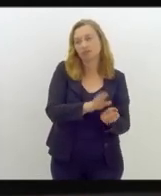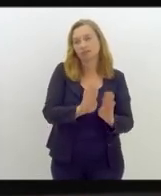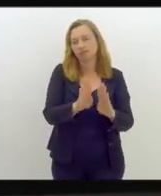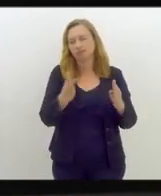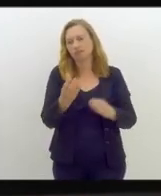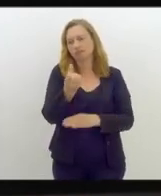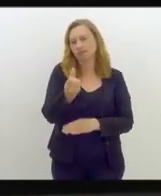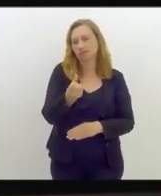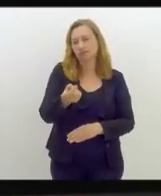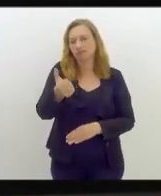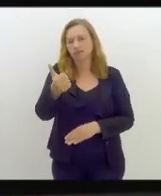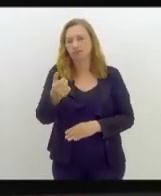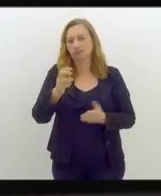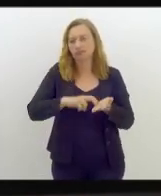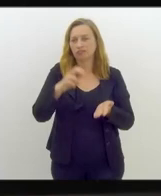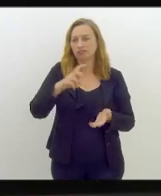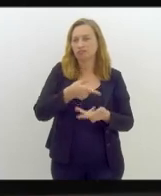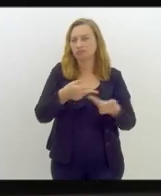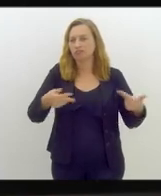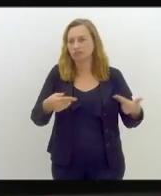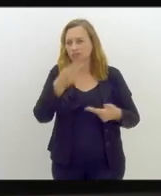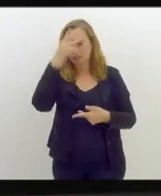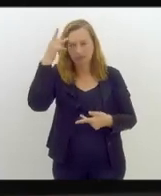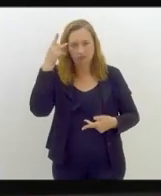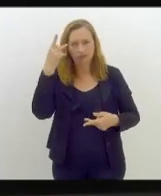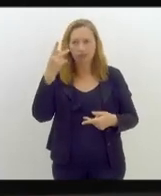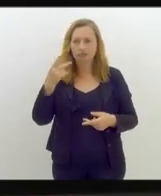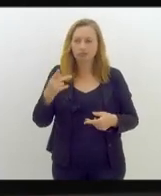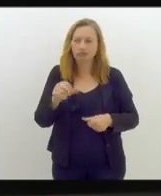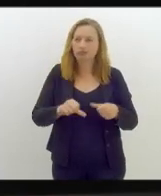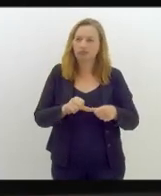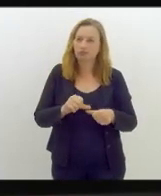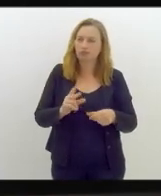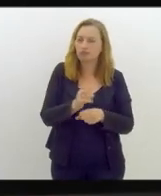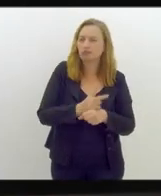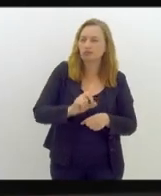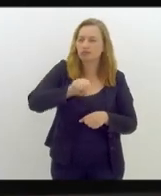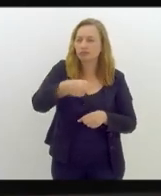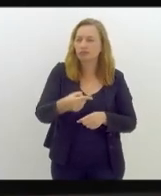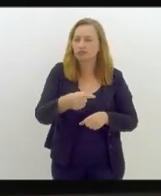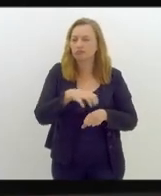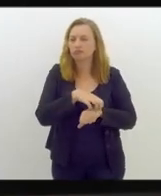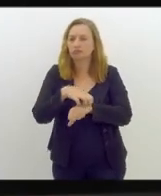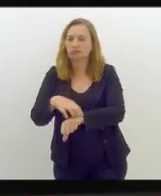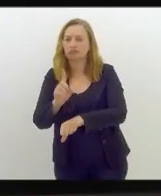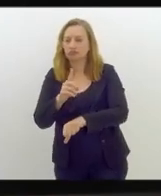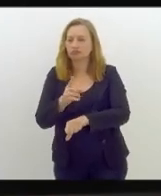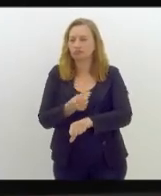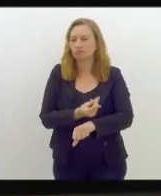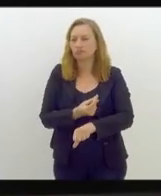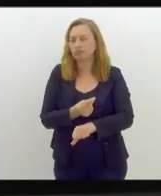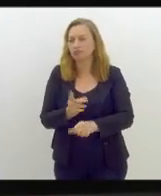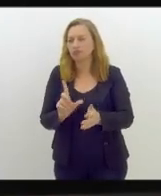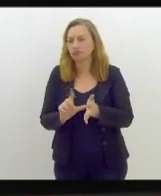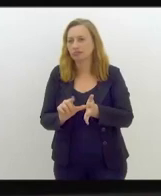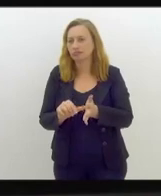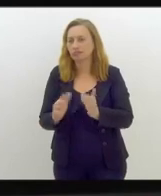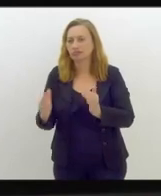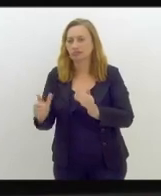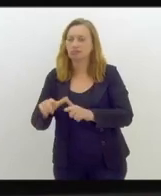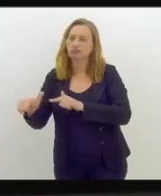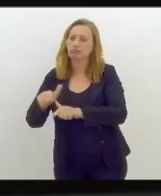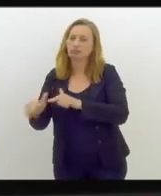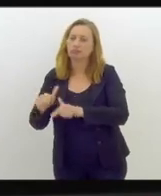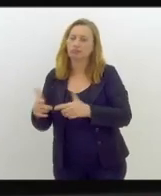da manhã, muitos dos trabalhadores buscaram outro meio de transporte para poder chegar no trabalho, para não ser mandado embora. Esse é o descaso da